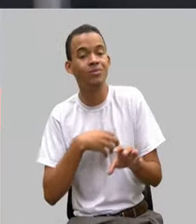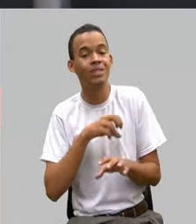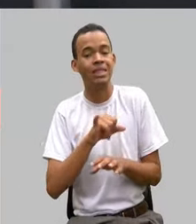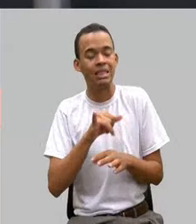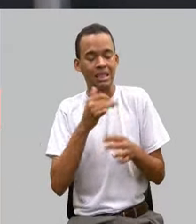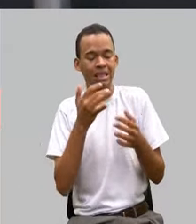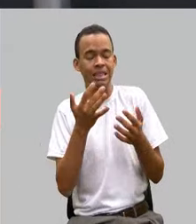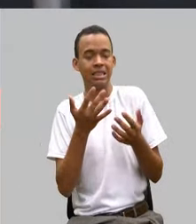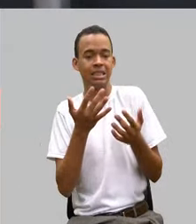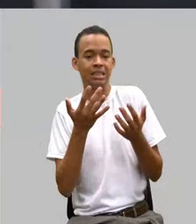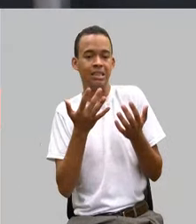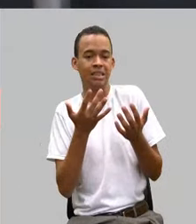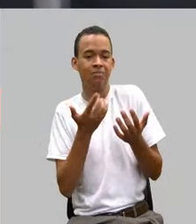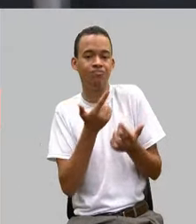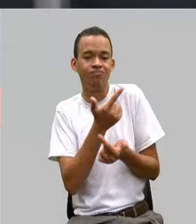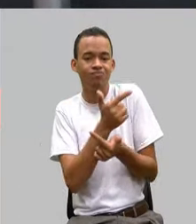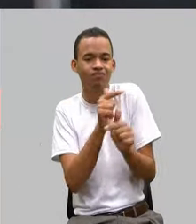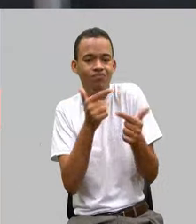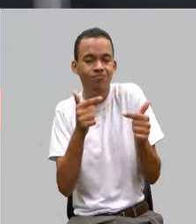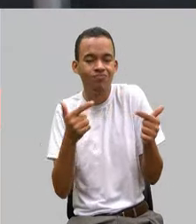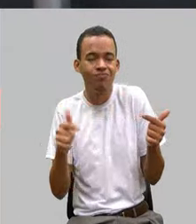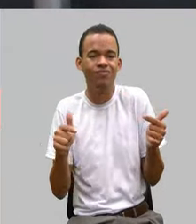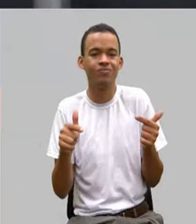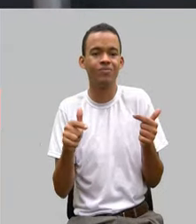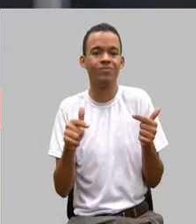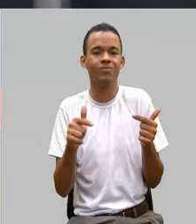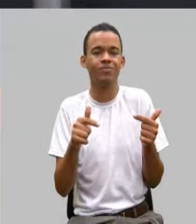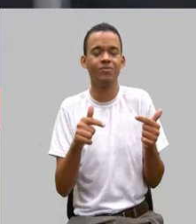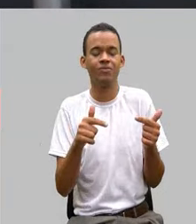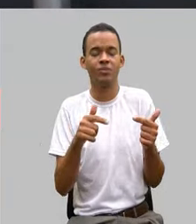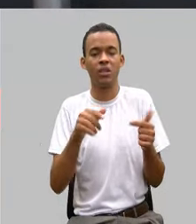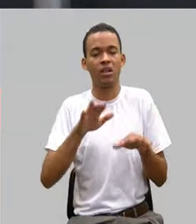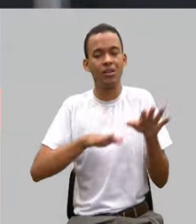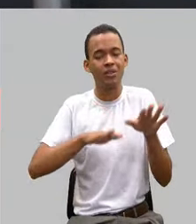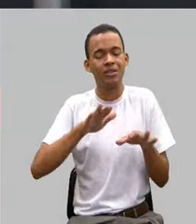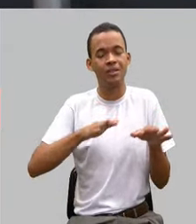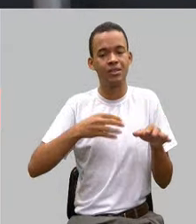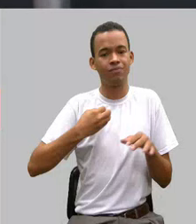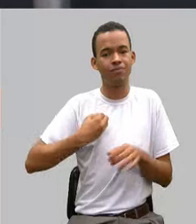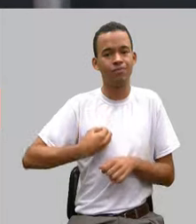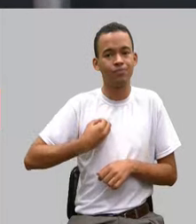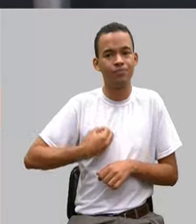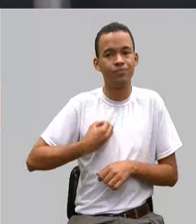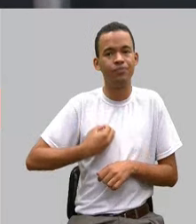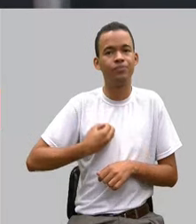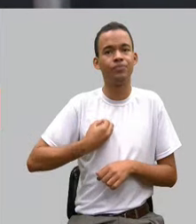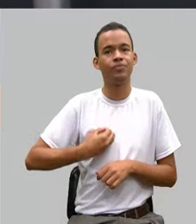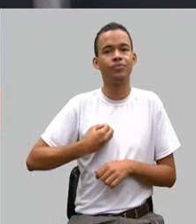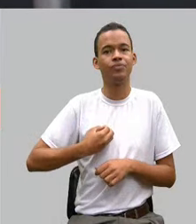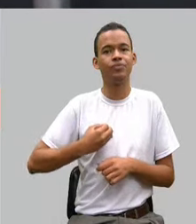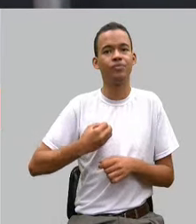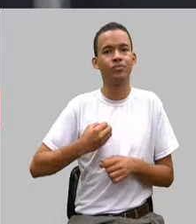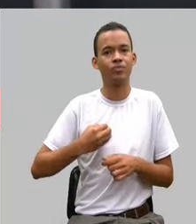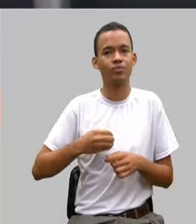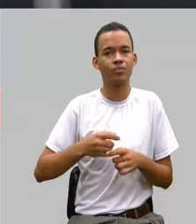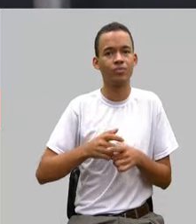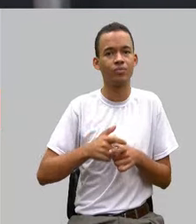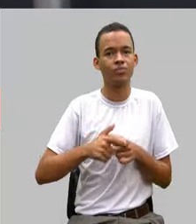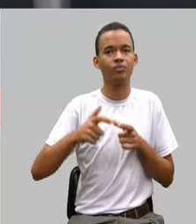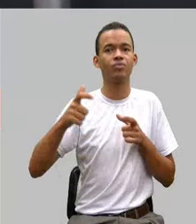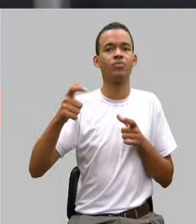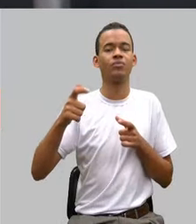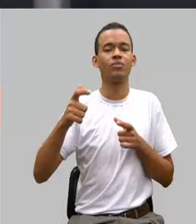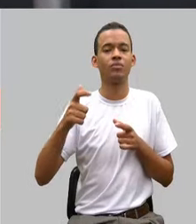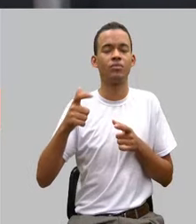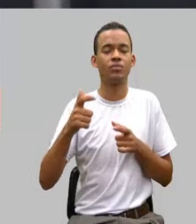pode fazer do viver um acorrentamento ao sofrimento da vida um grilhão uma existência de